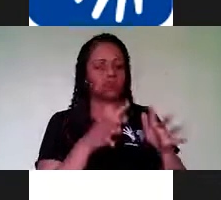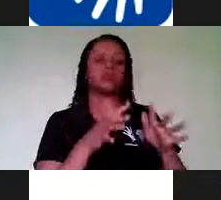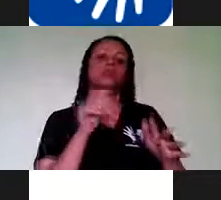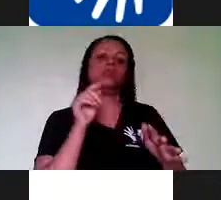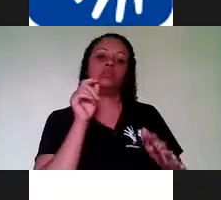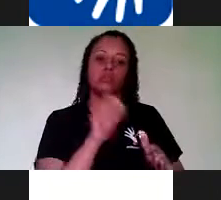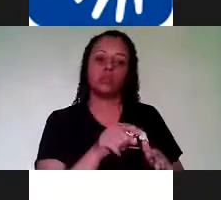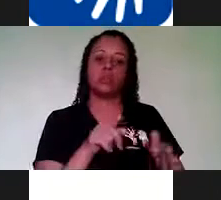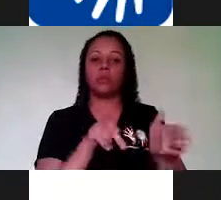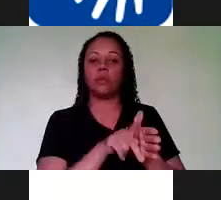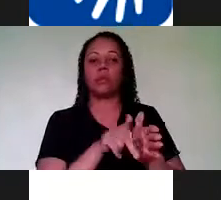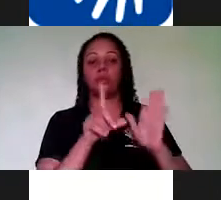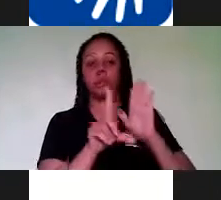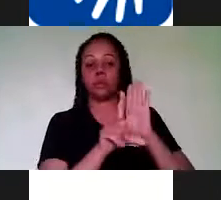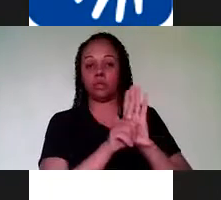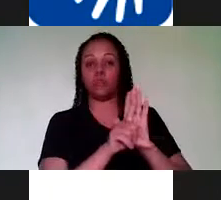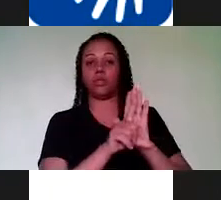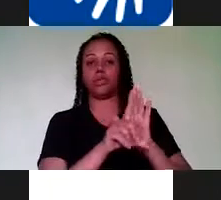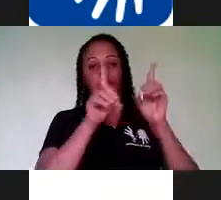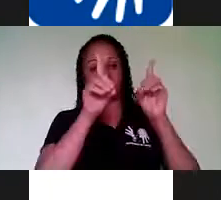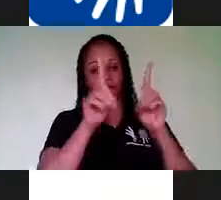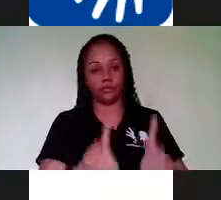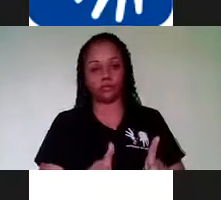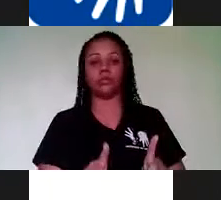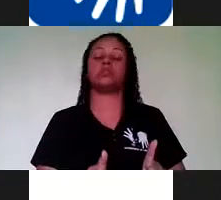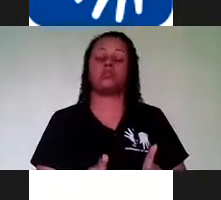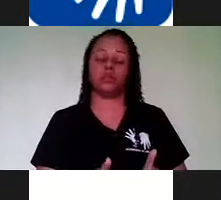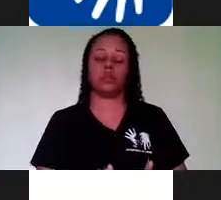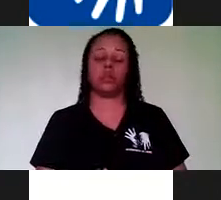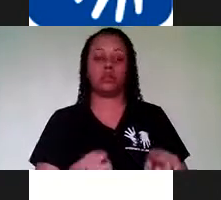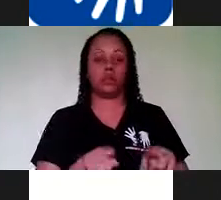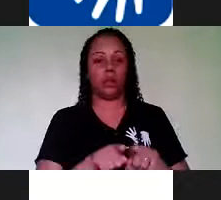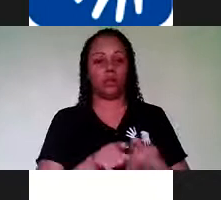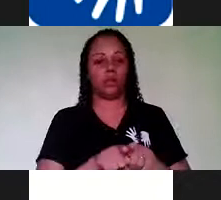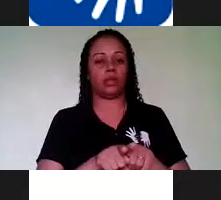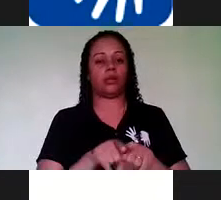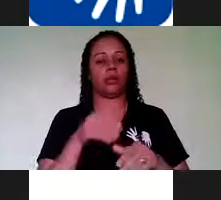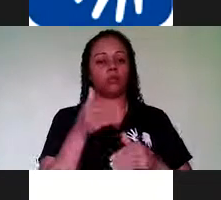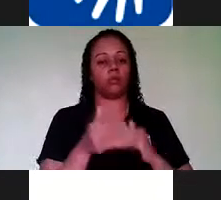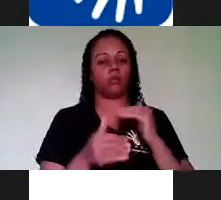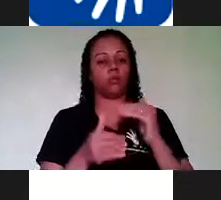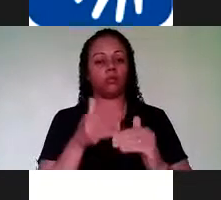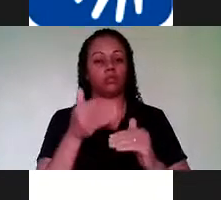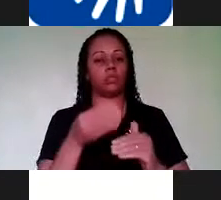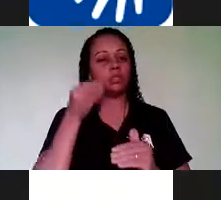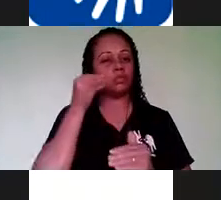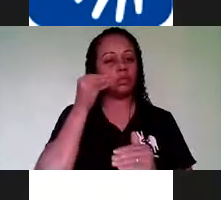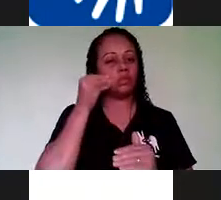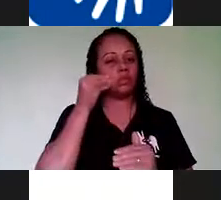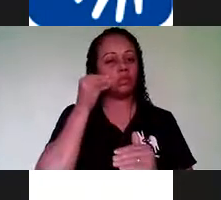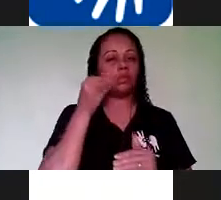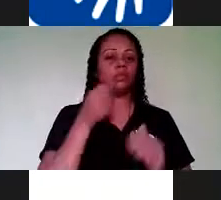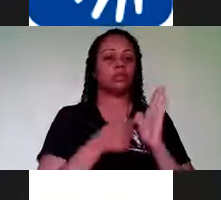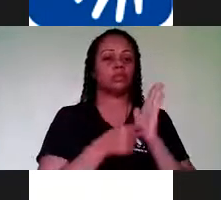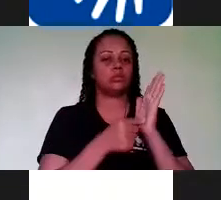ele seja implementado e, na medida em que a gente for experimentando e identificando falhas, a gente vá